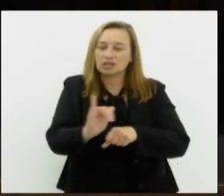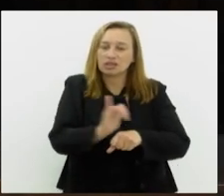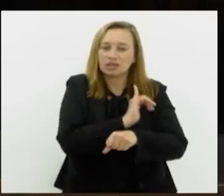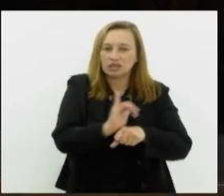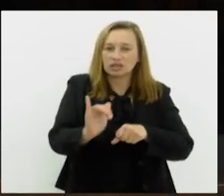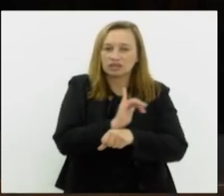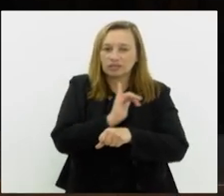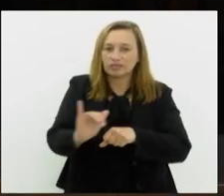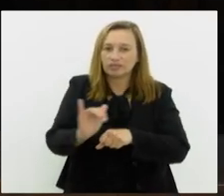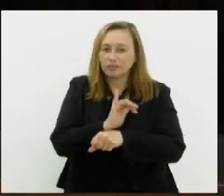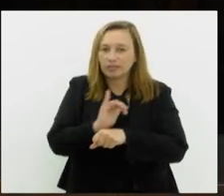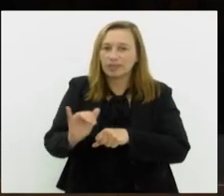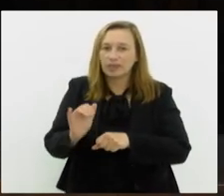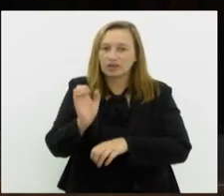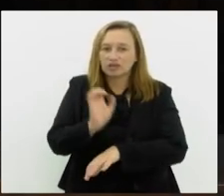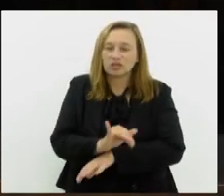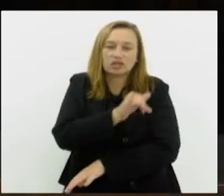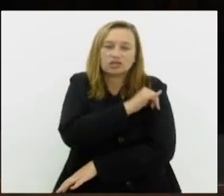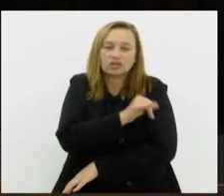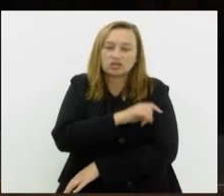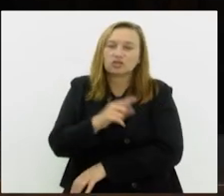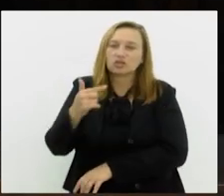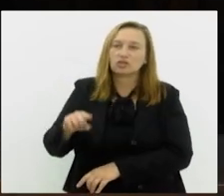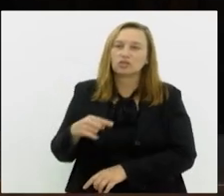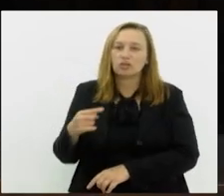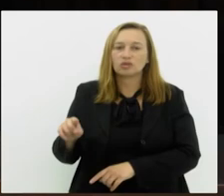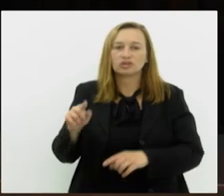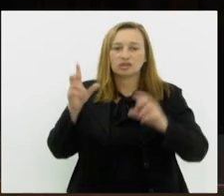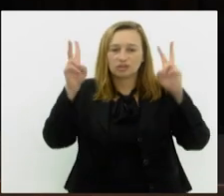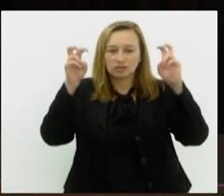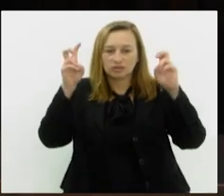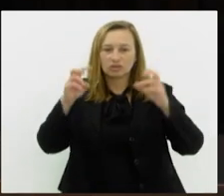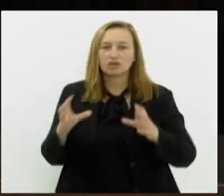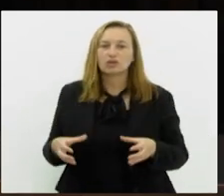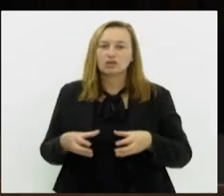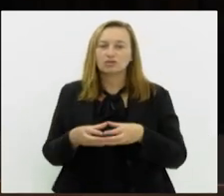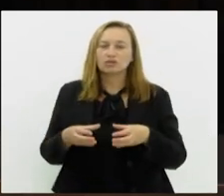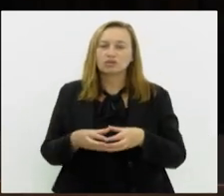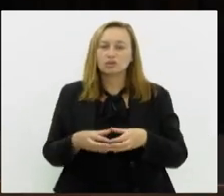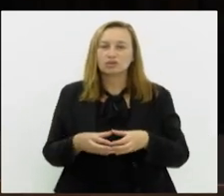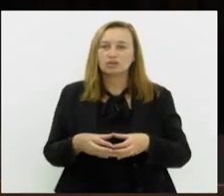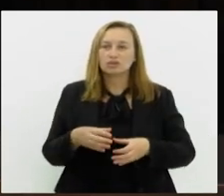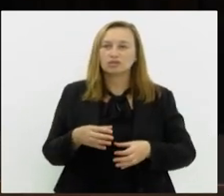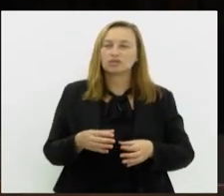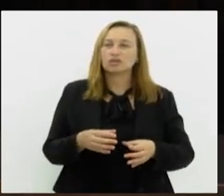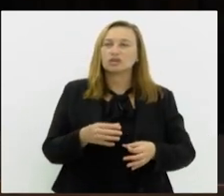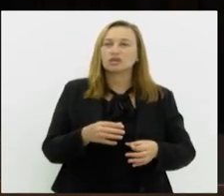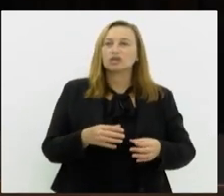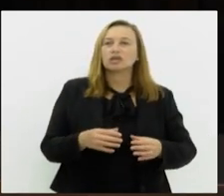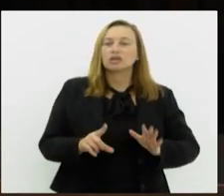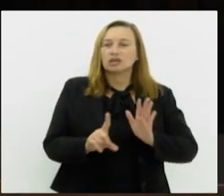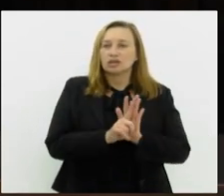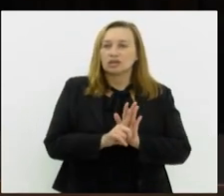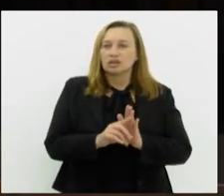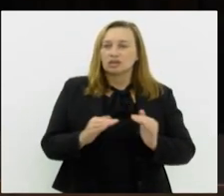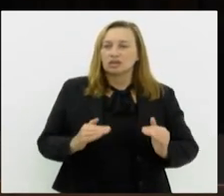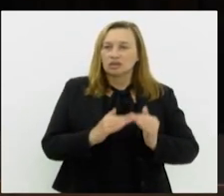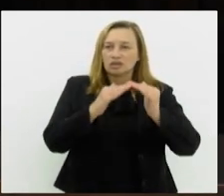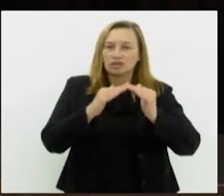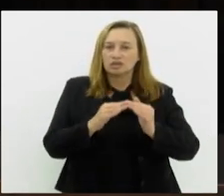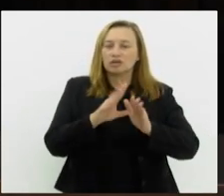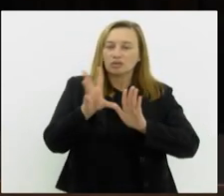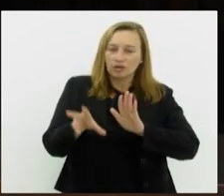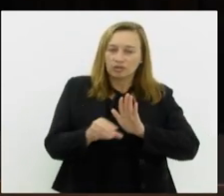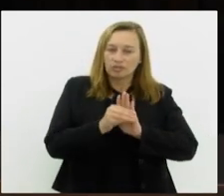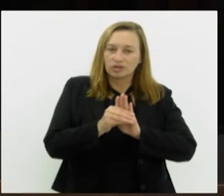de criminalidade do Estado do Rio de Janeiro e da outras providências. Parecer da Comissão de Indicação Legislativa favorável, com a emenda. Com